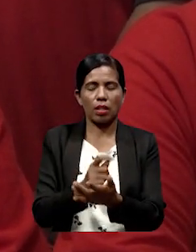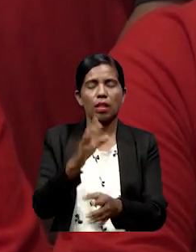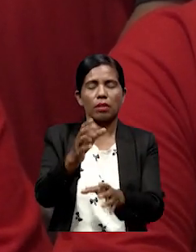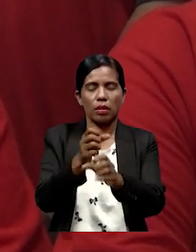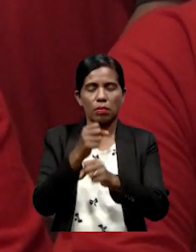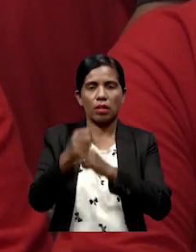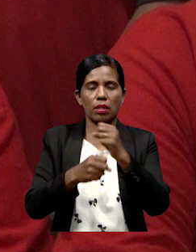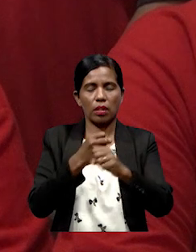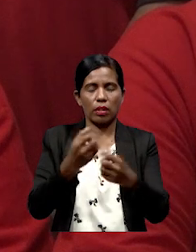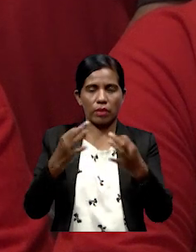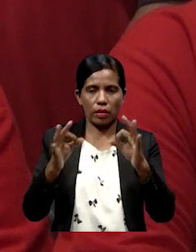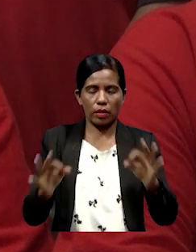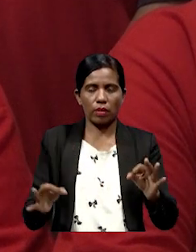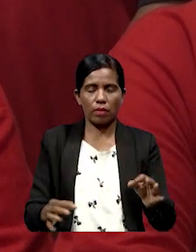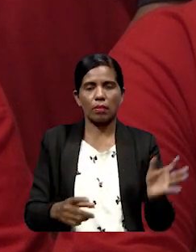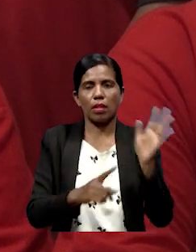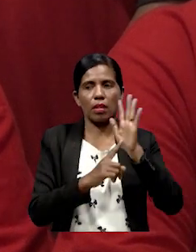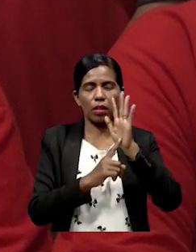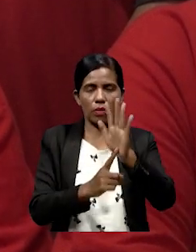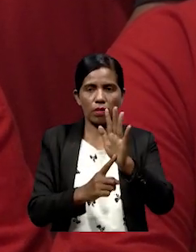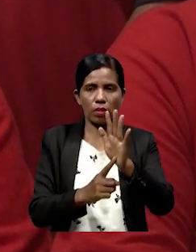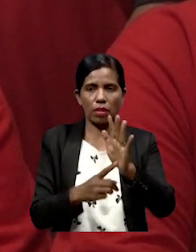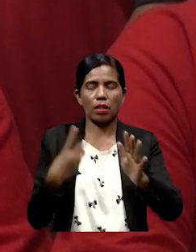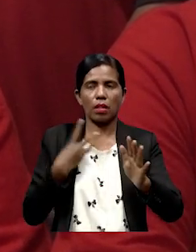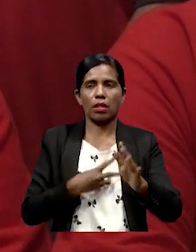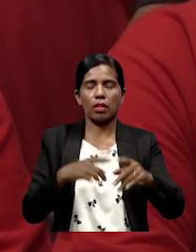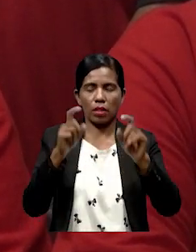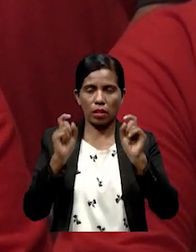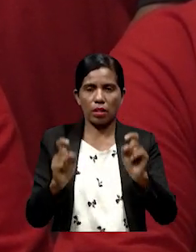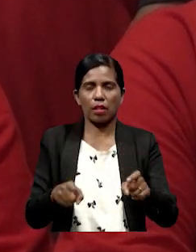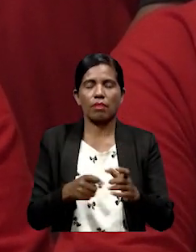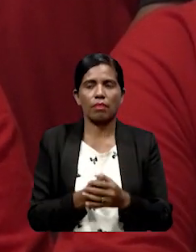ramata. Mai comprova de cata ita tenta atu